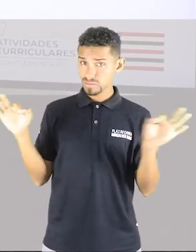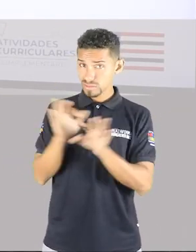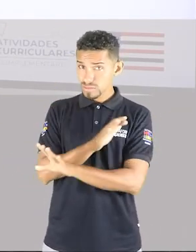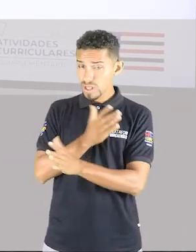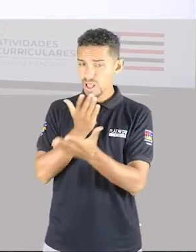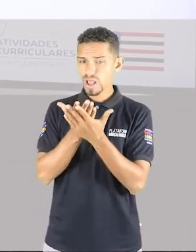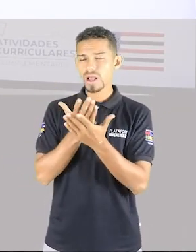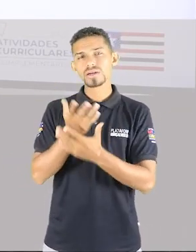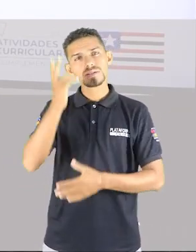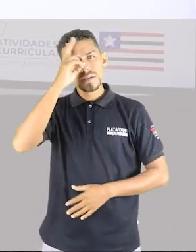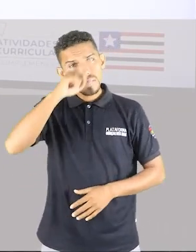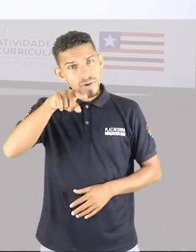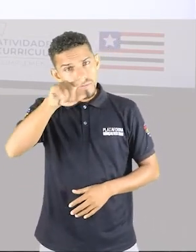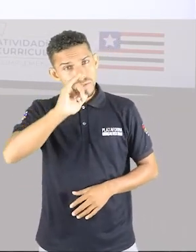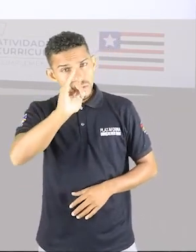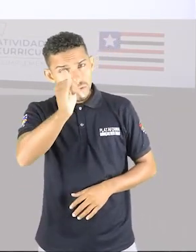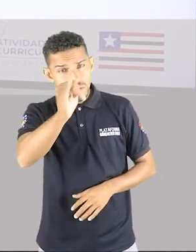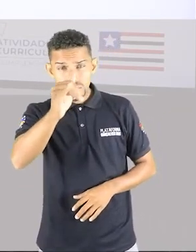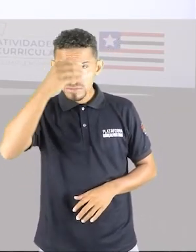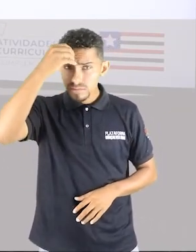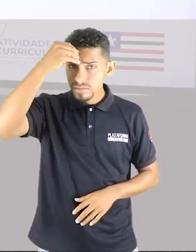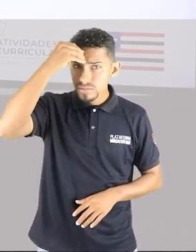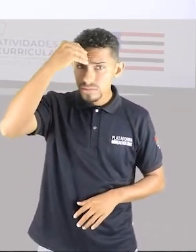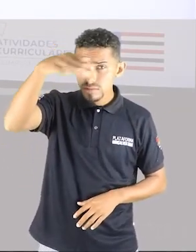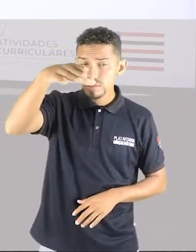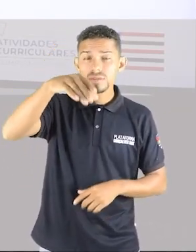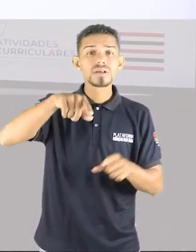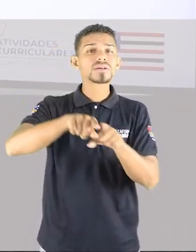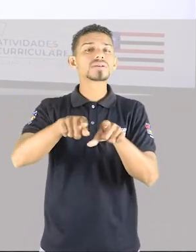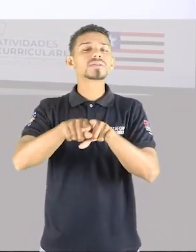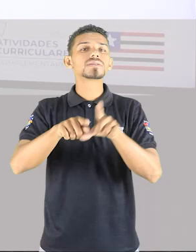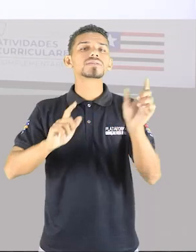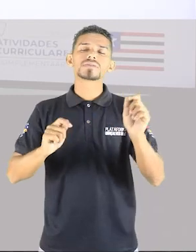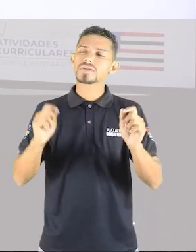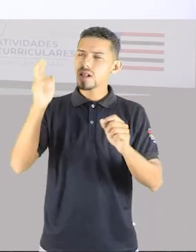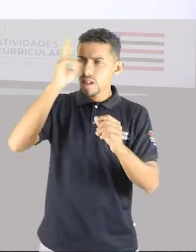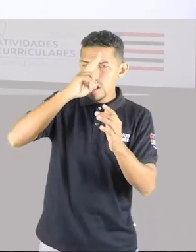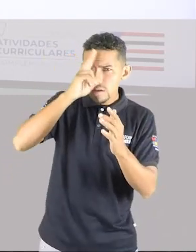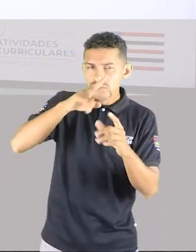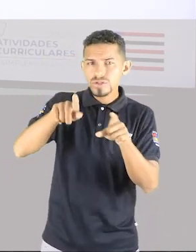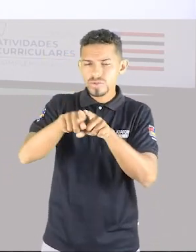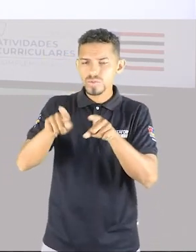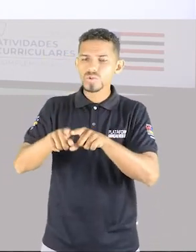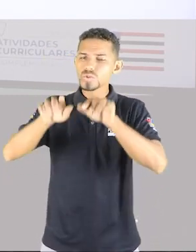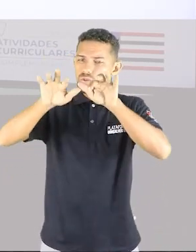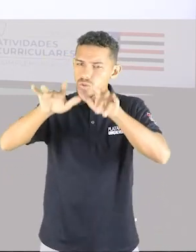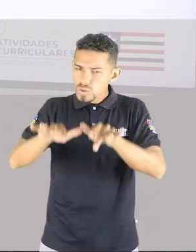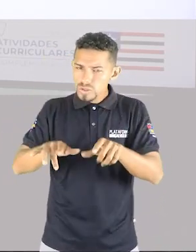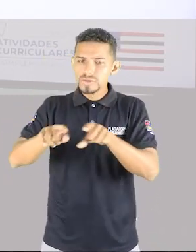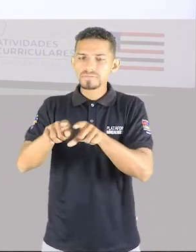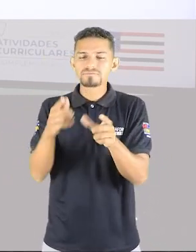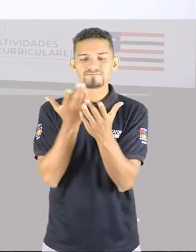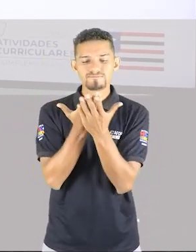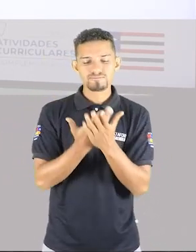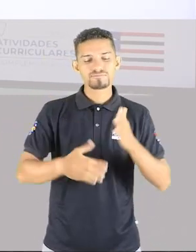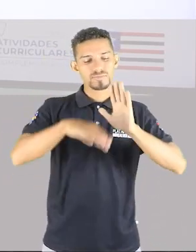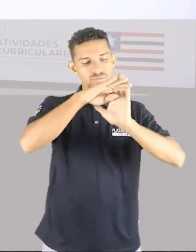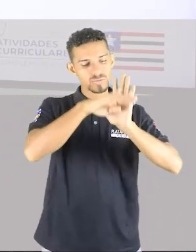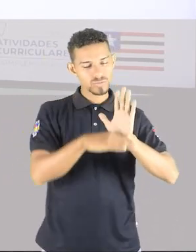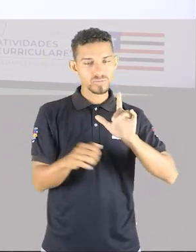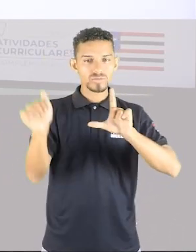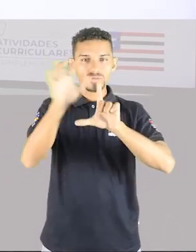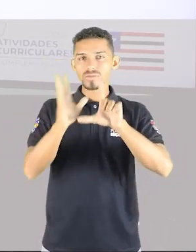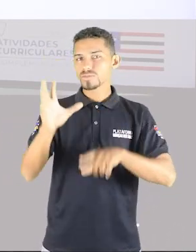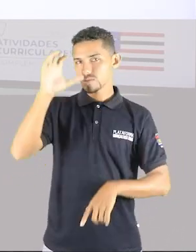vocês para vocês acessarem o plano de estudos onde você vai ter mais conteúdos o conteúdo vai est detalhado você tem mais exercícios para